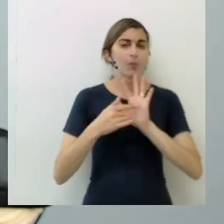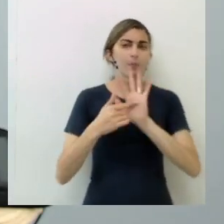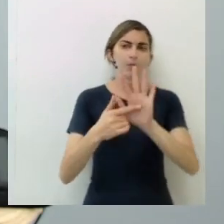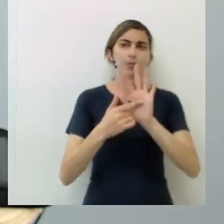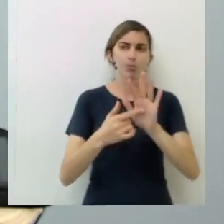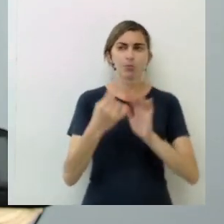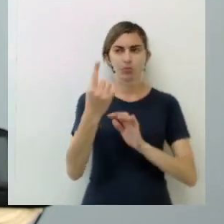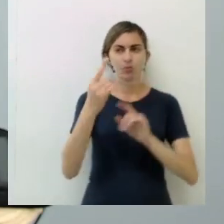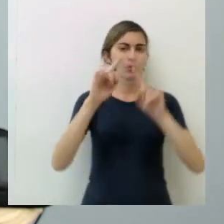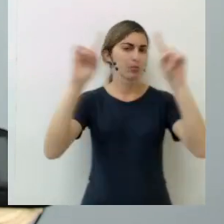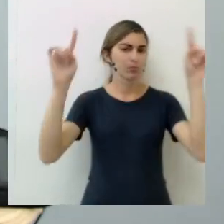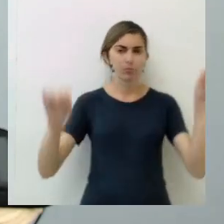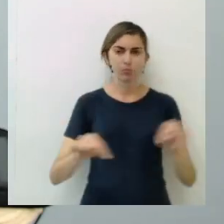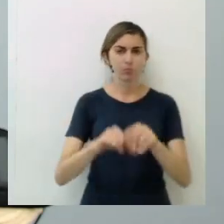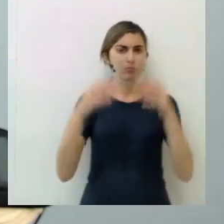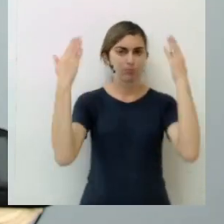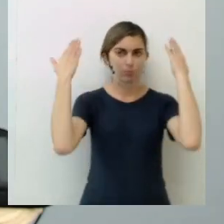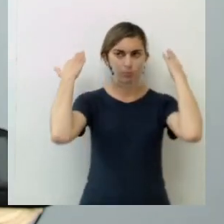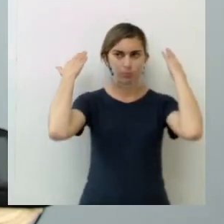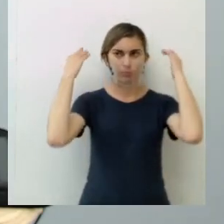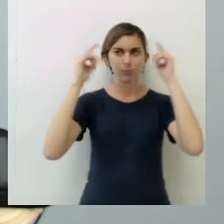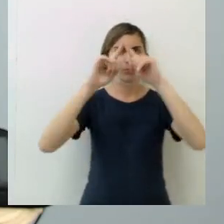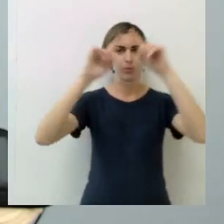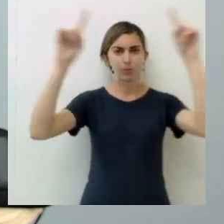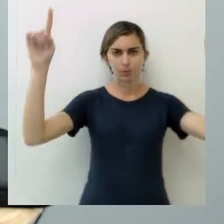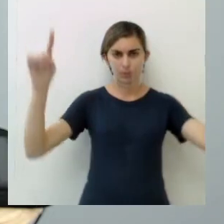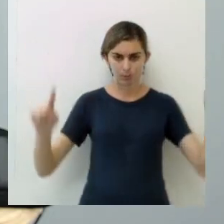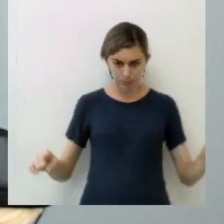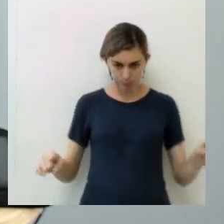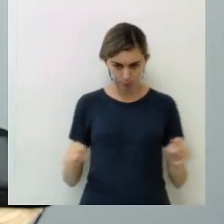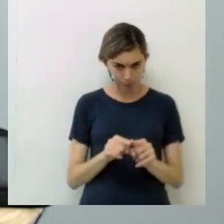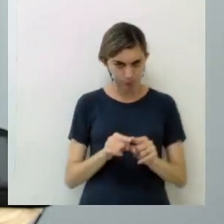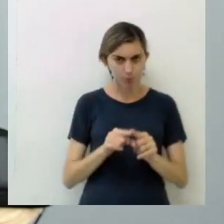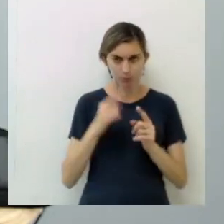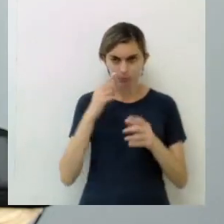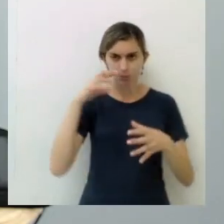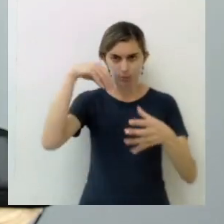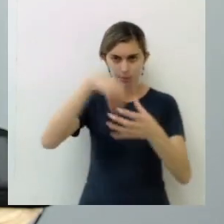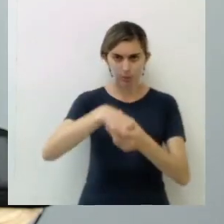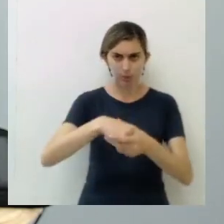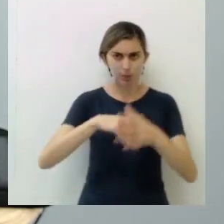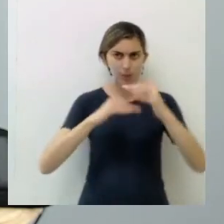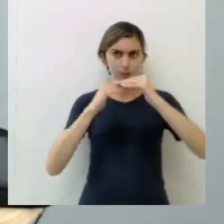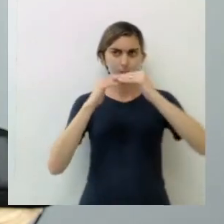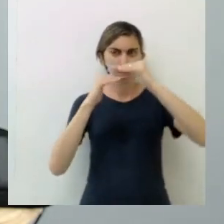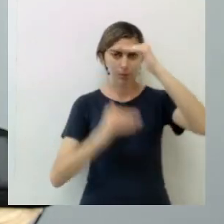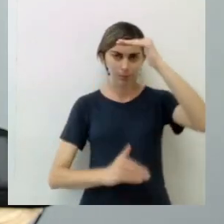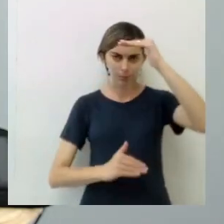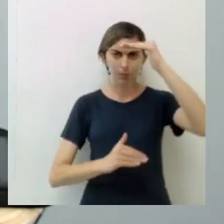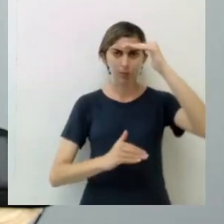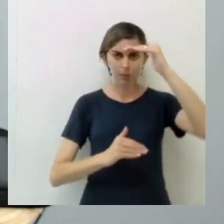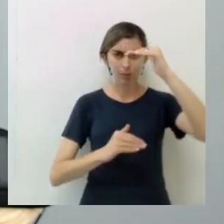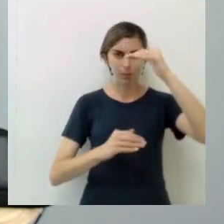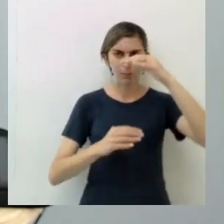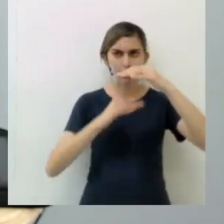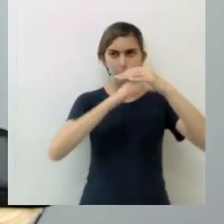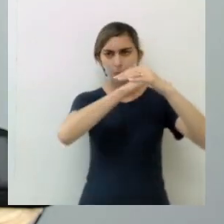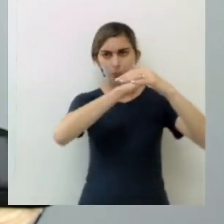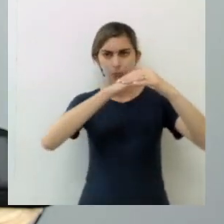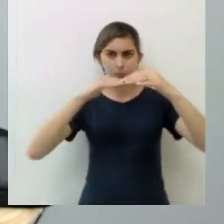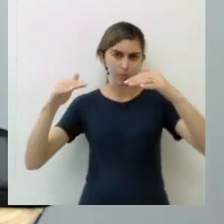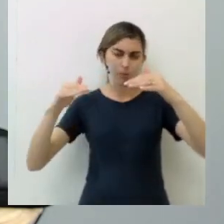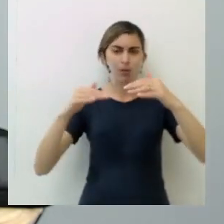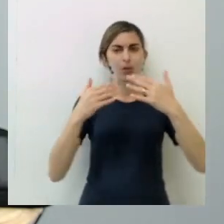mostrar esse plano aqui. Tá vendo esse retângulo que delimita a molécula, que está meio que dividindo assim a molécula ao